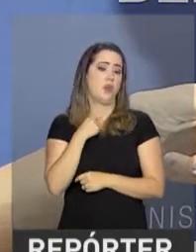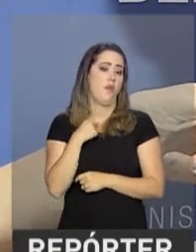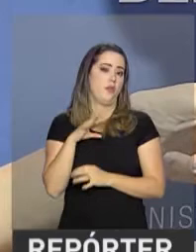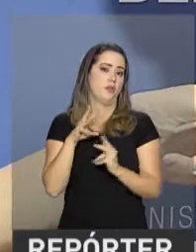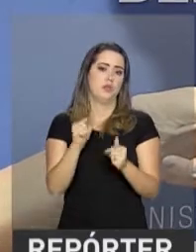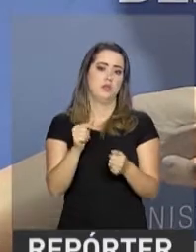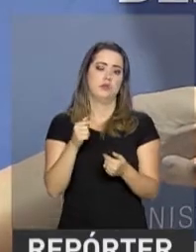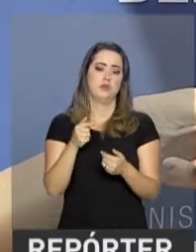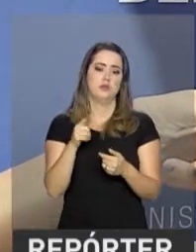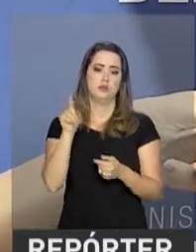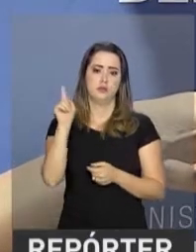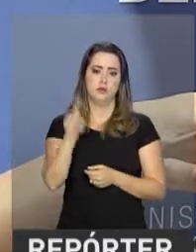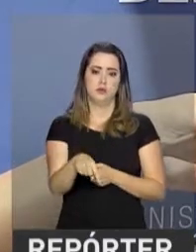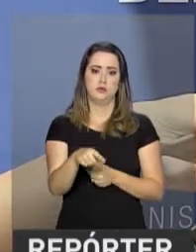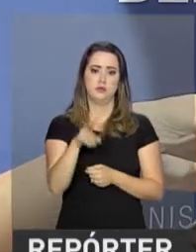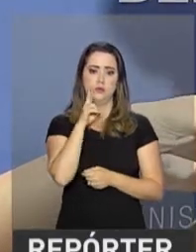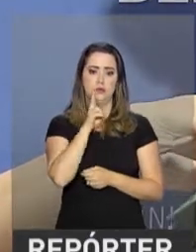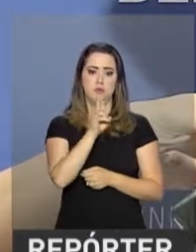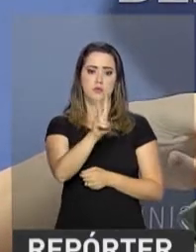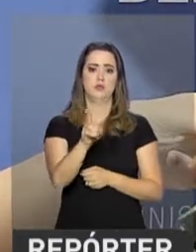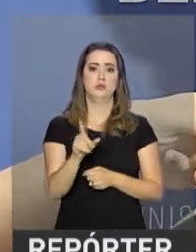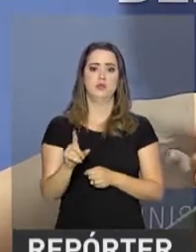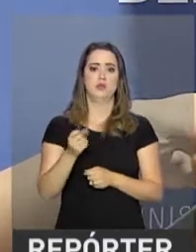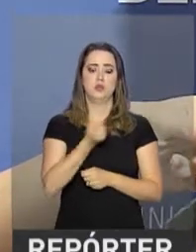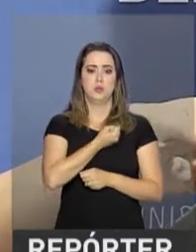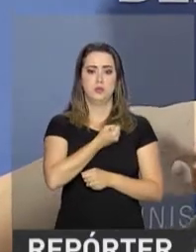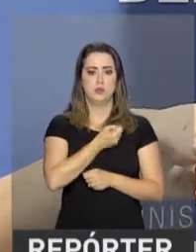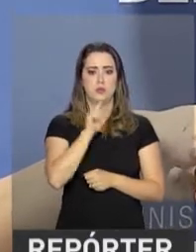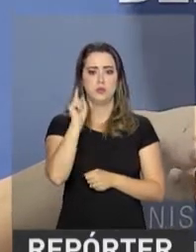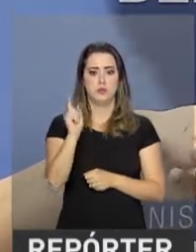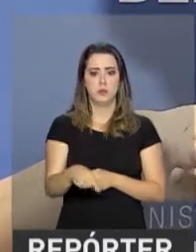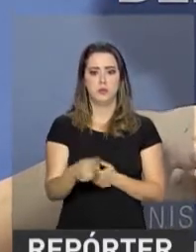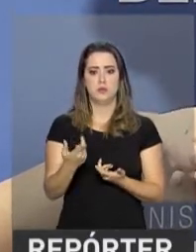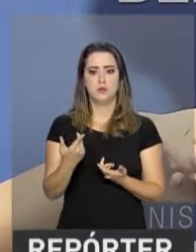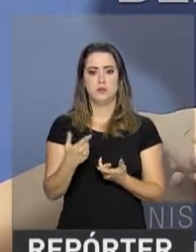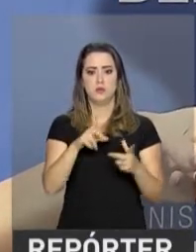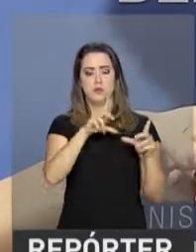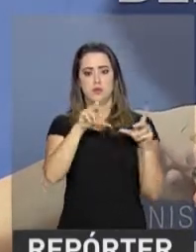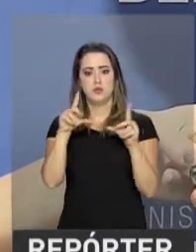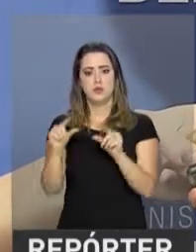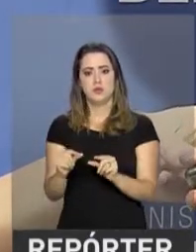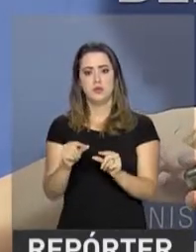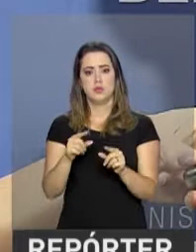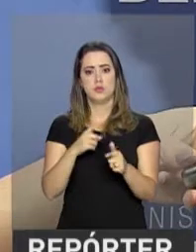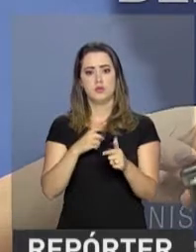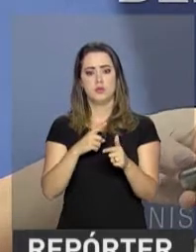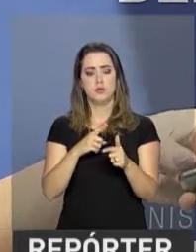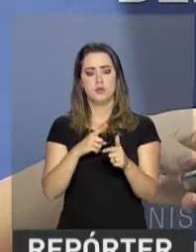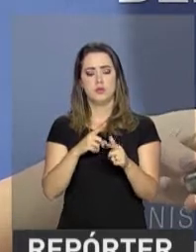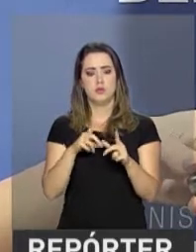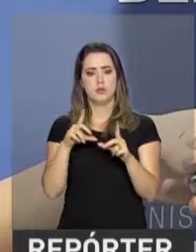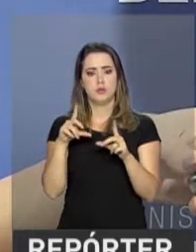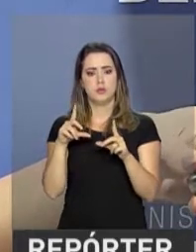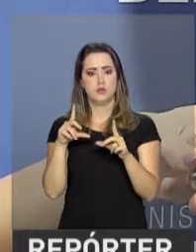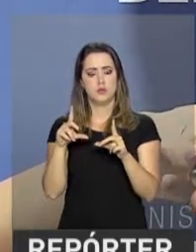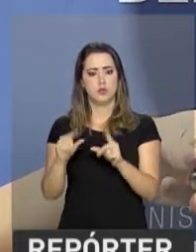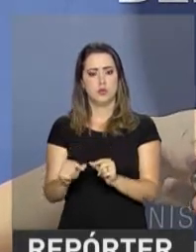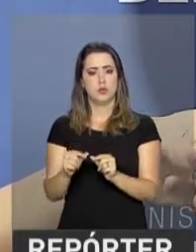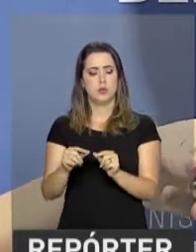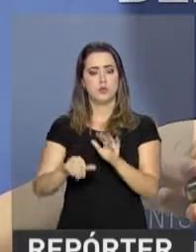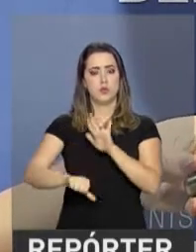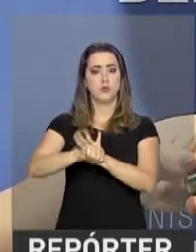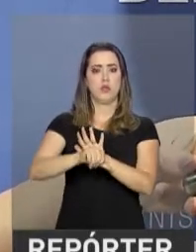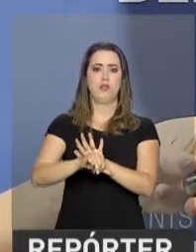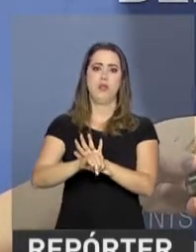isso seja é visível em números na verdade redução de risco na cidade essa preocupação ela existe